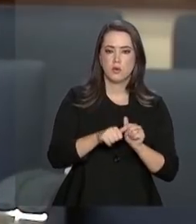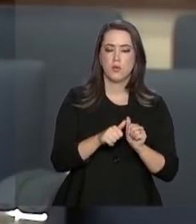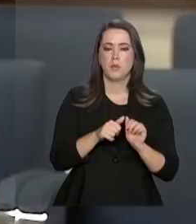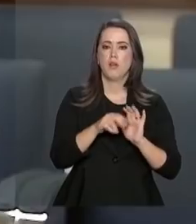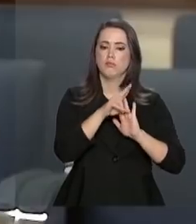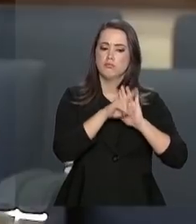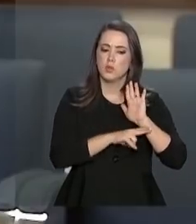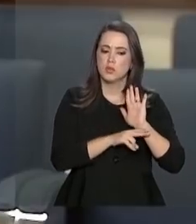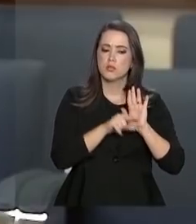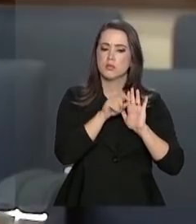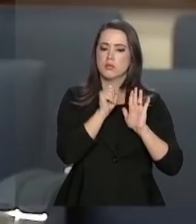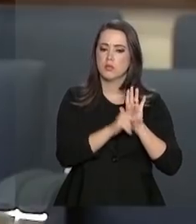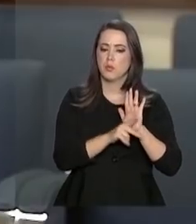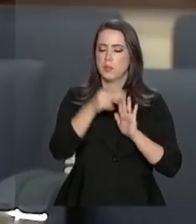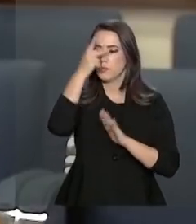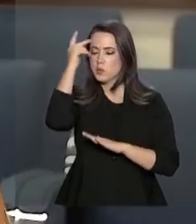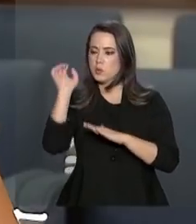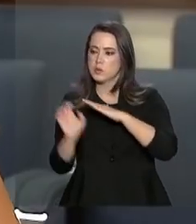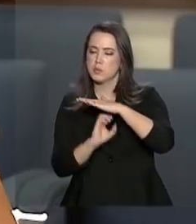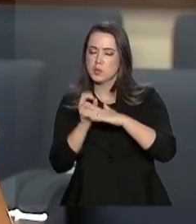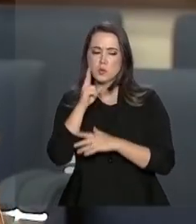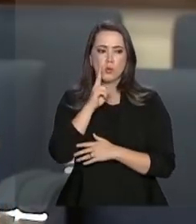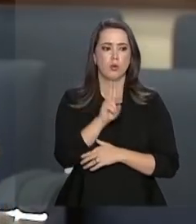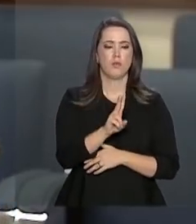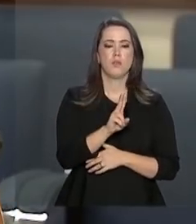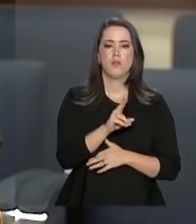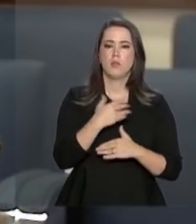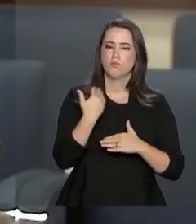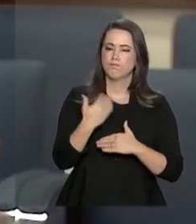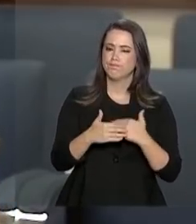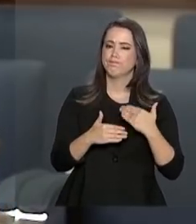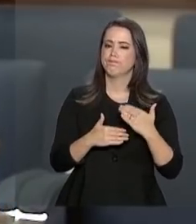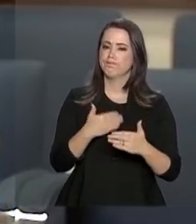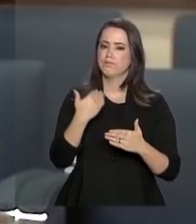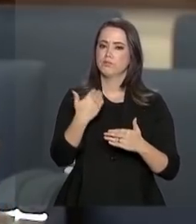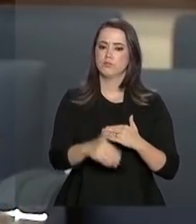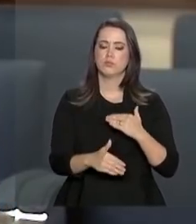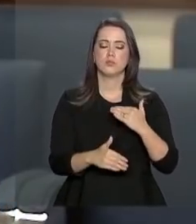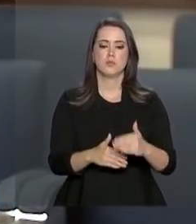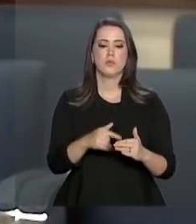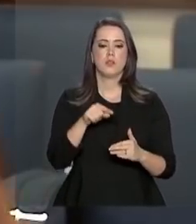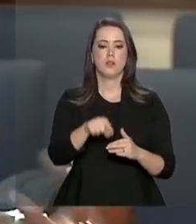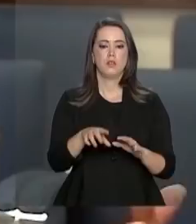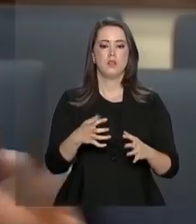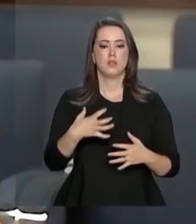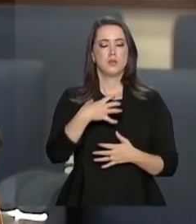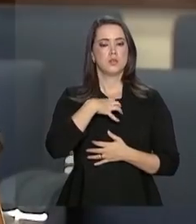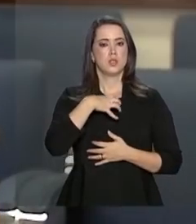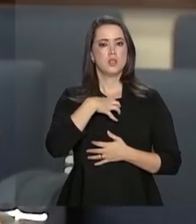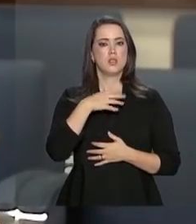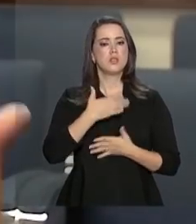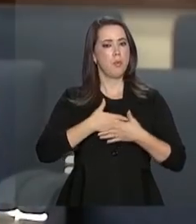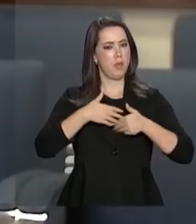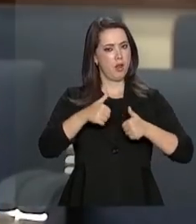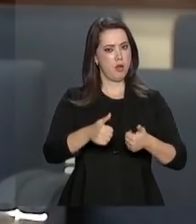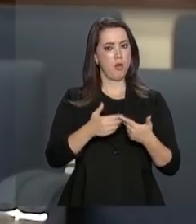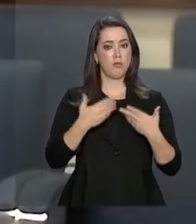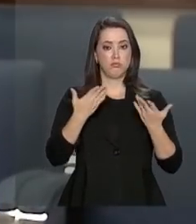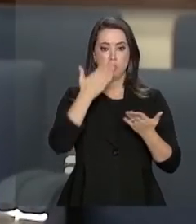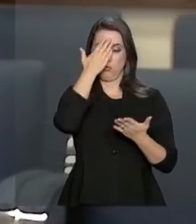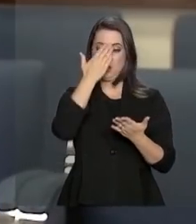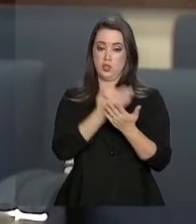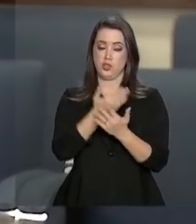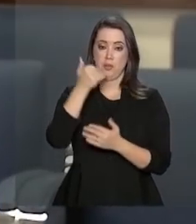acredito quando os empresários os consumidores verem as as coisas andando né e causará uma sensação melhor e portanto a